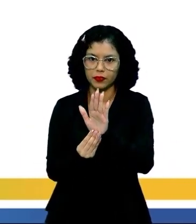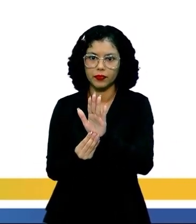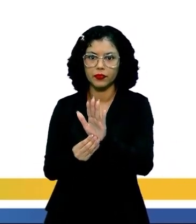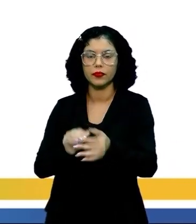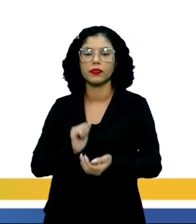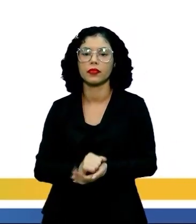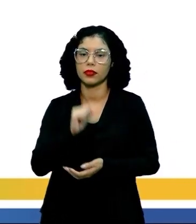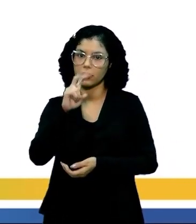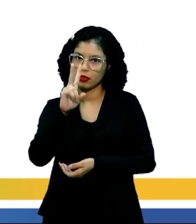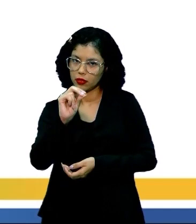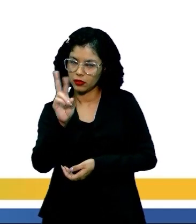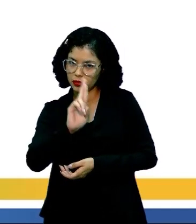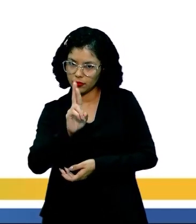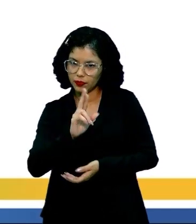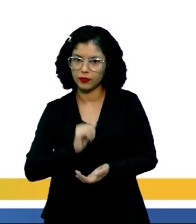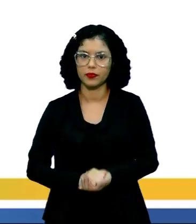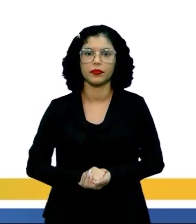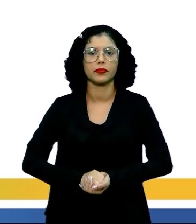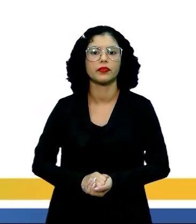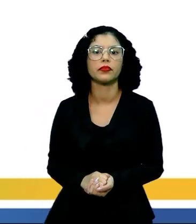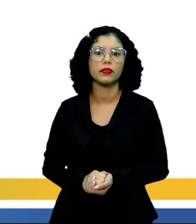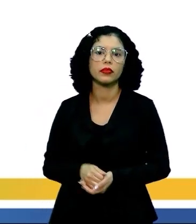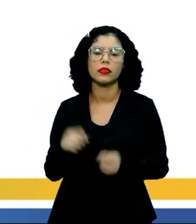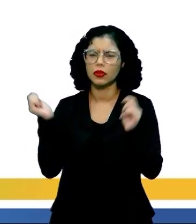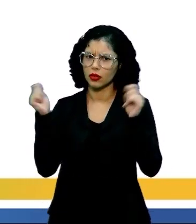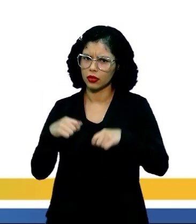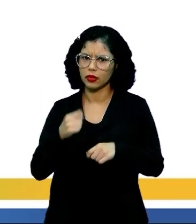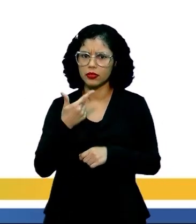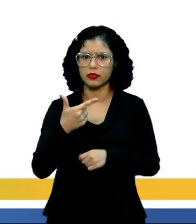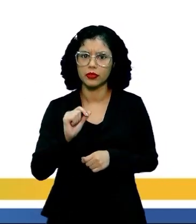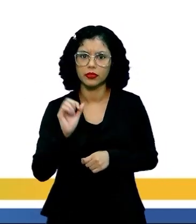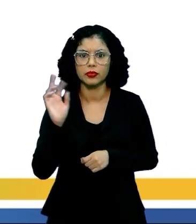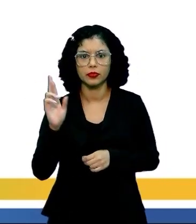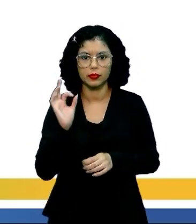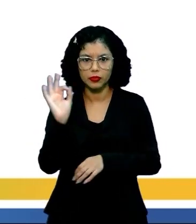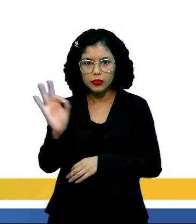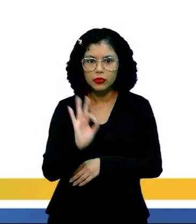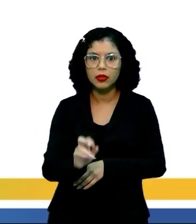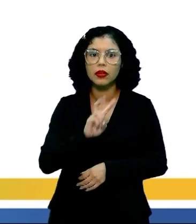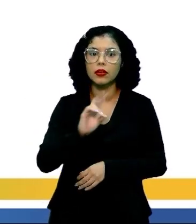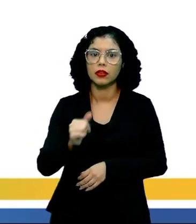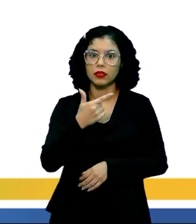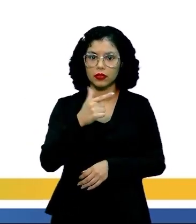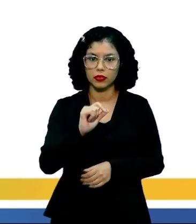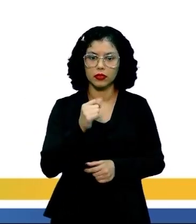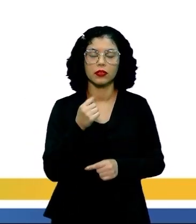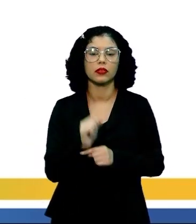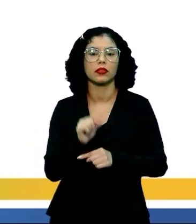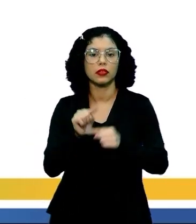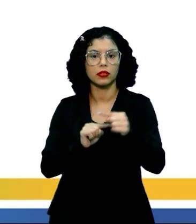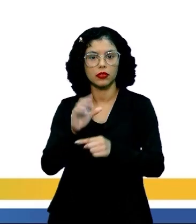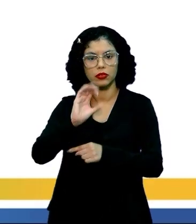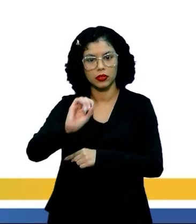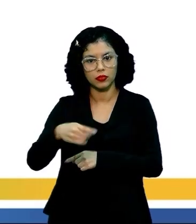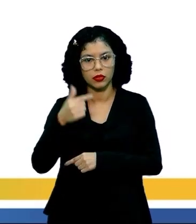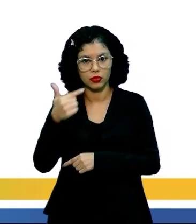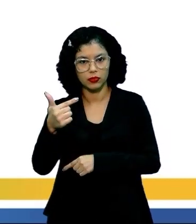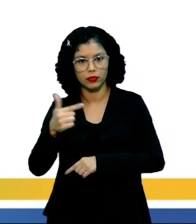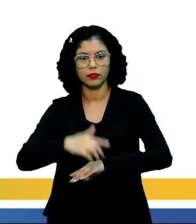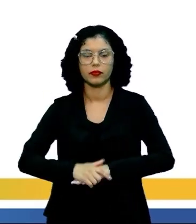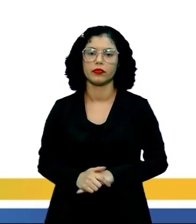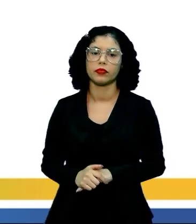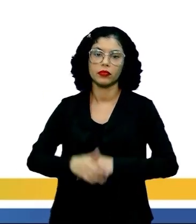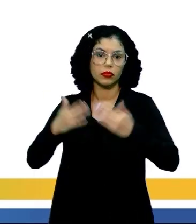Valor original, 50. Quem possui o desconto de 20 vai ter 20%, que é igual a